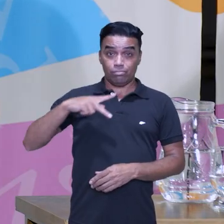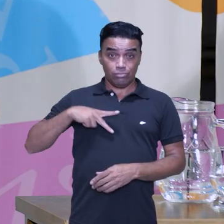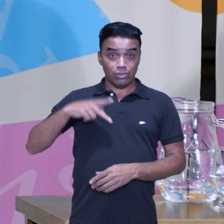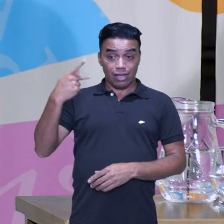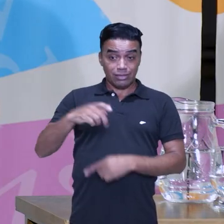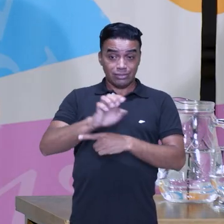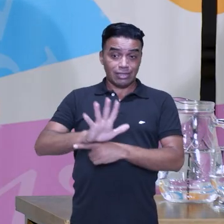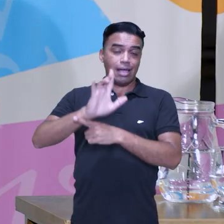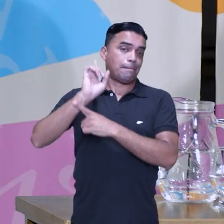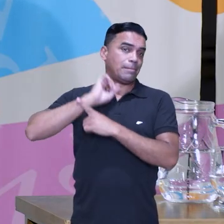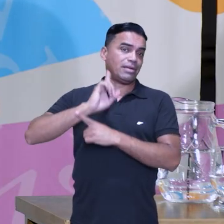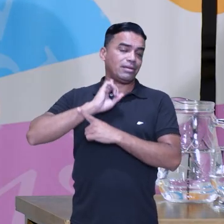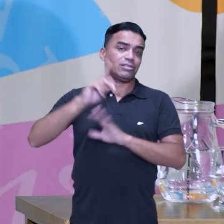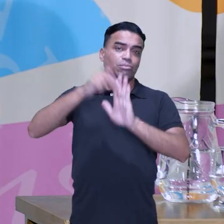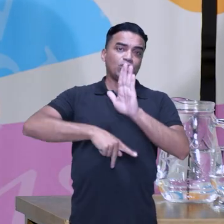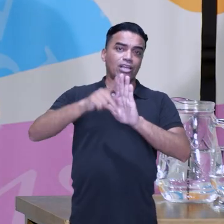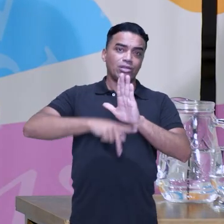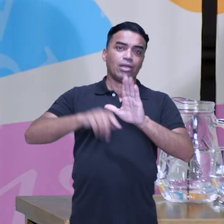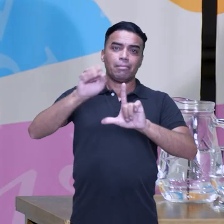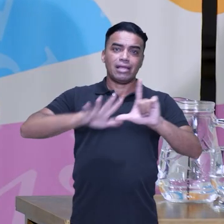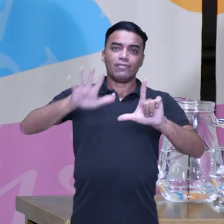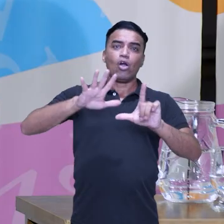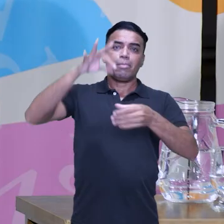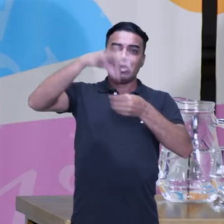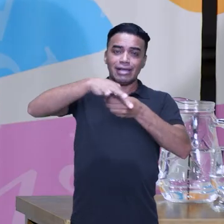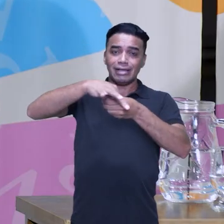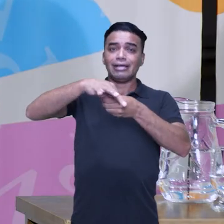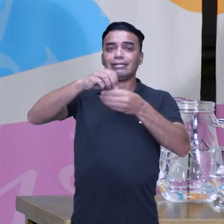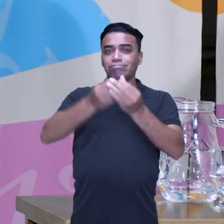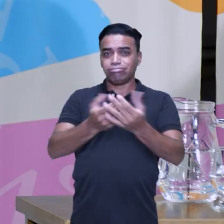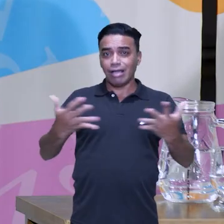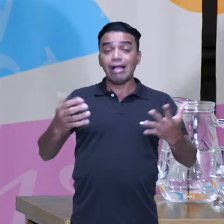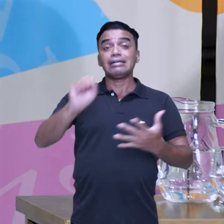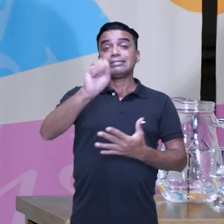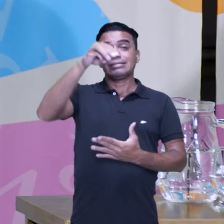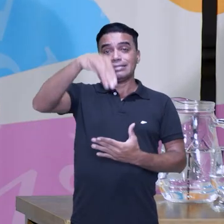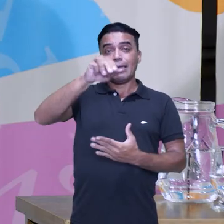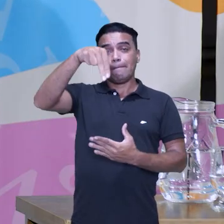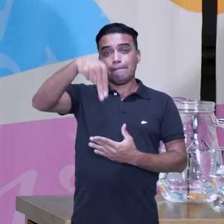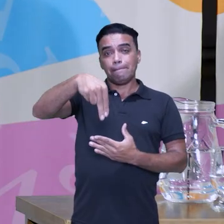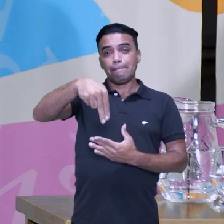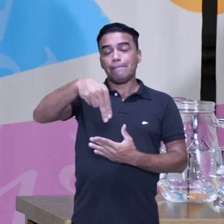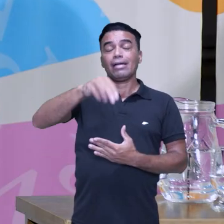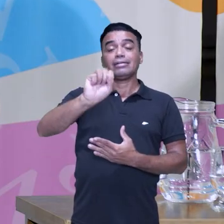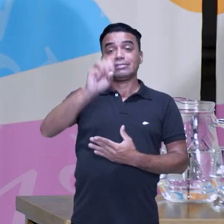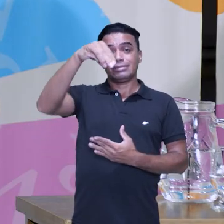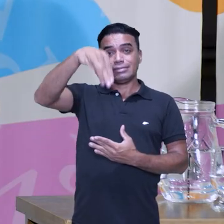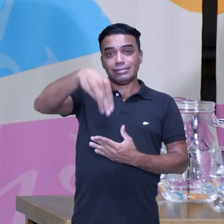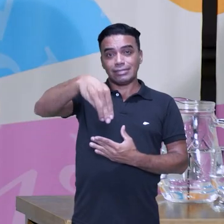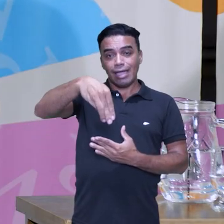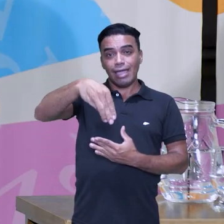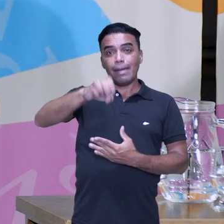tem um projeto que é a Plataforma Semente. E essa Plataforma Semente, ela tem essa finalidade de pegar